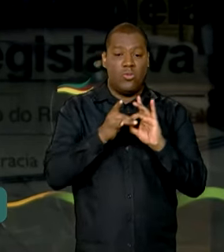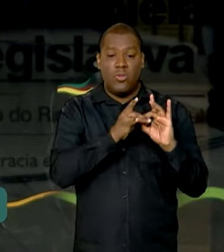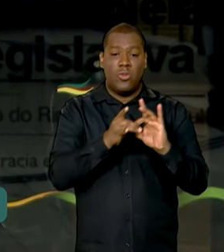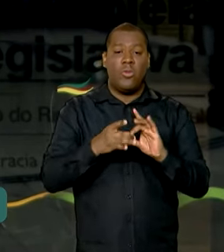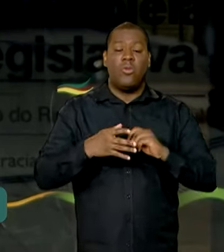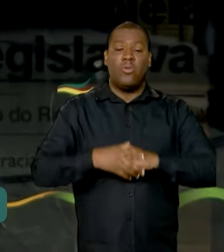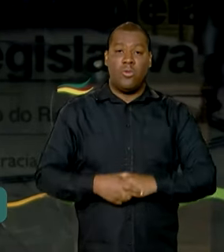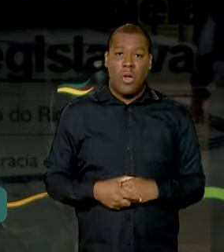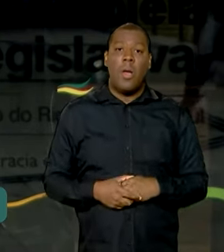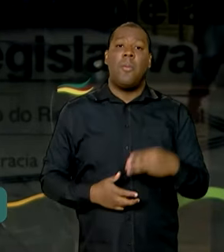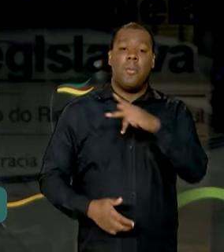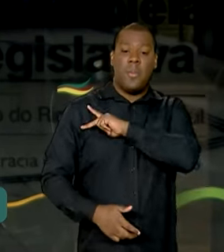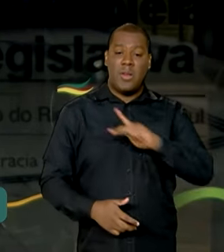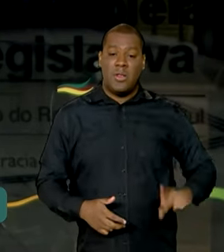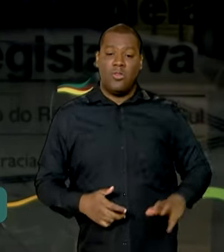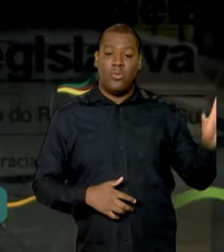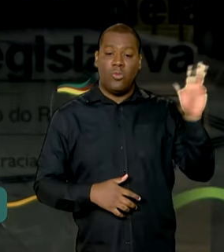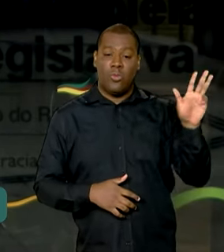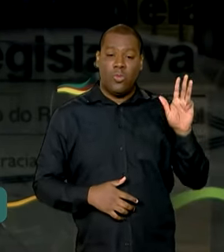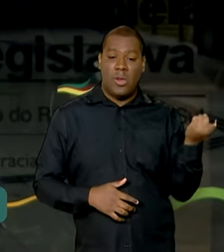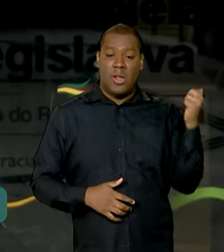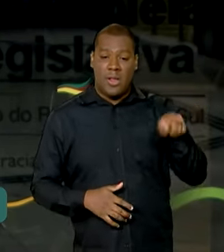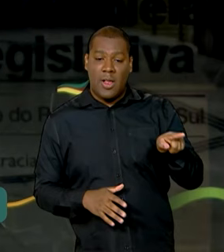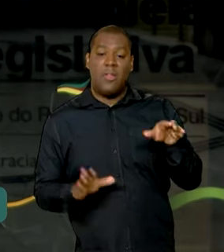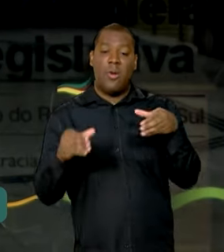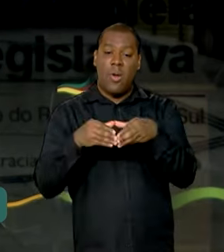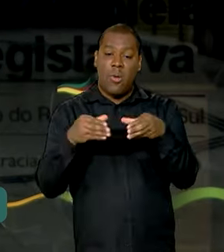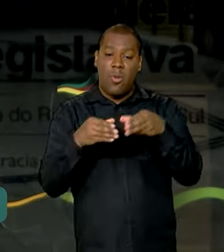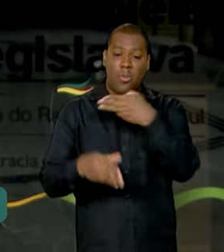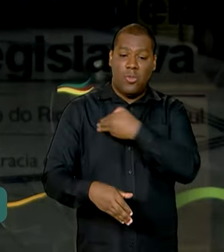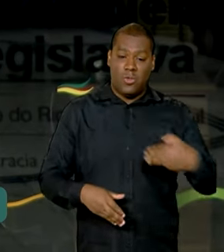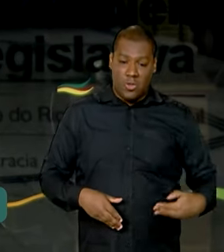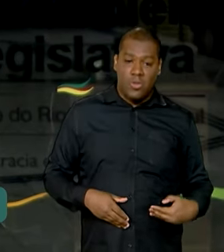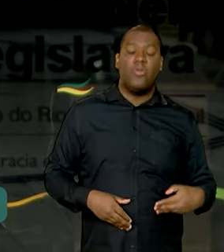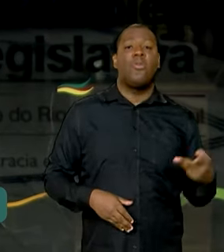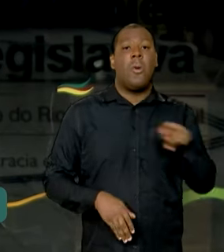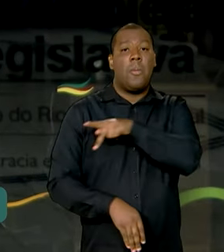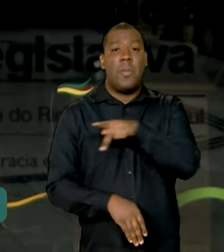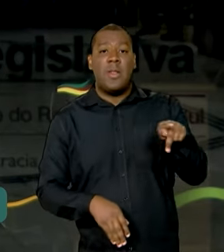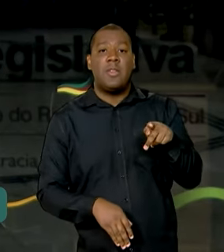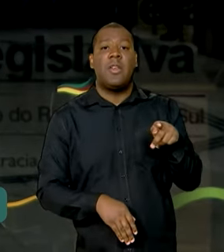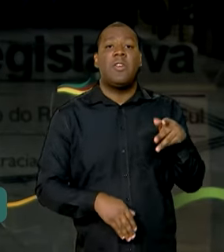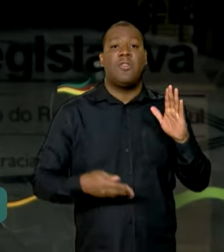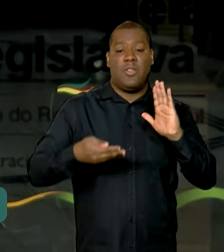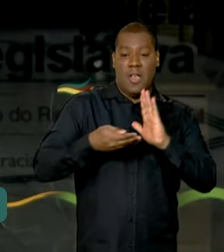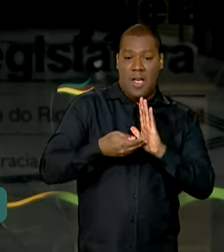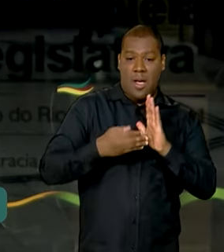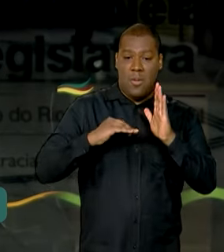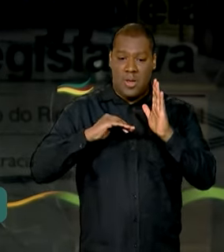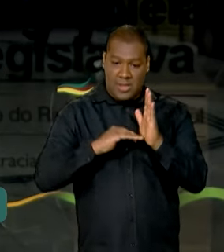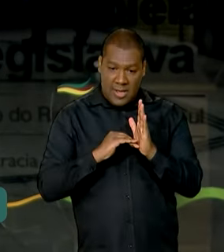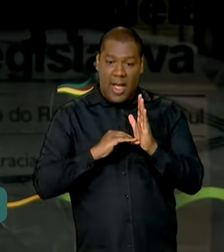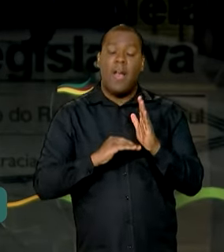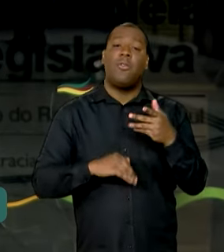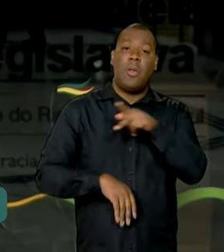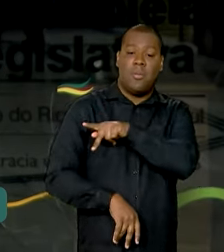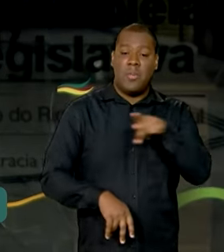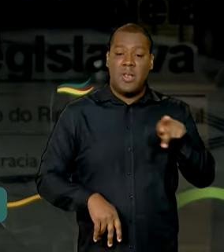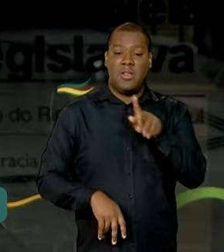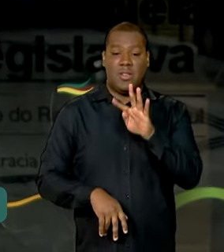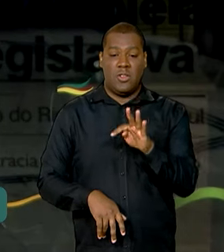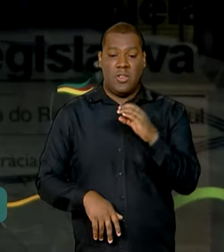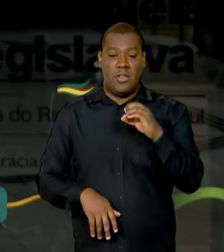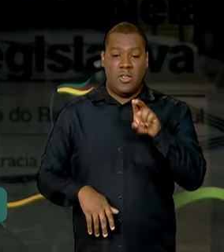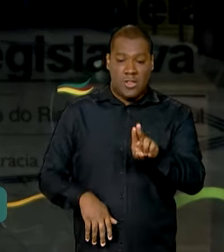vários ministros, com o presidente da Câmara, do Senado, do Tribunal de Contas da União e também com o